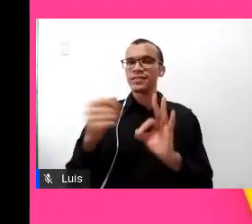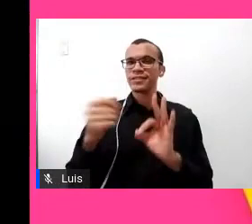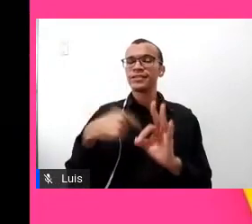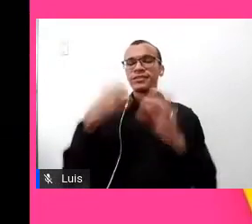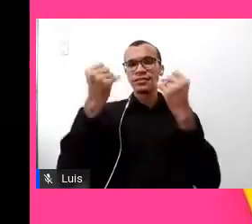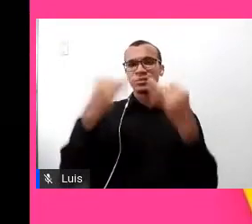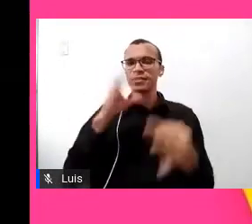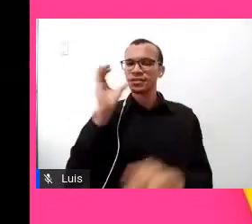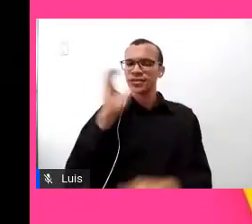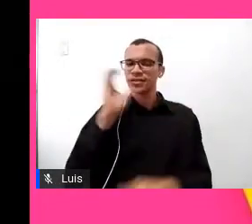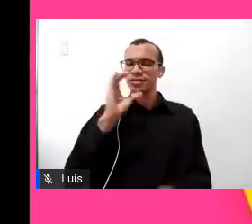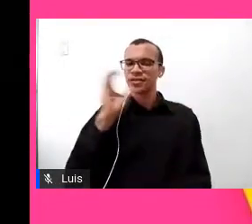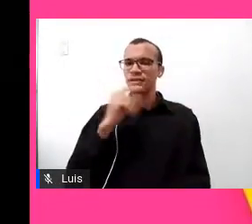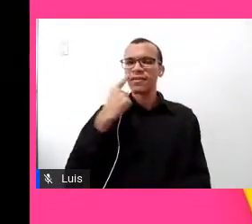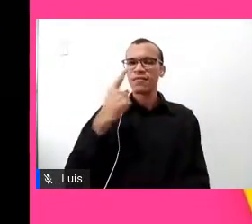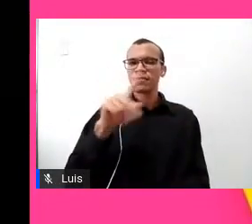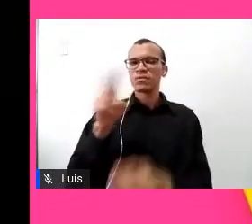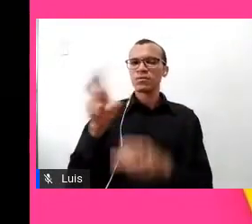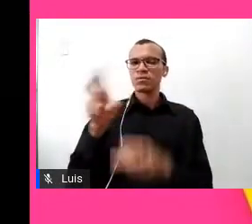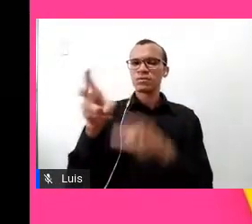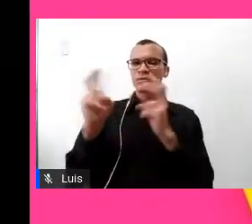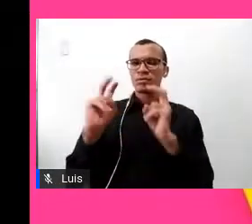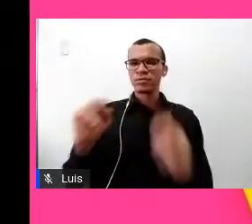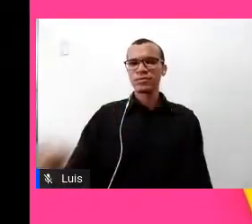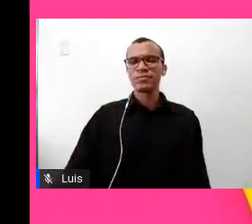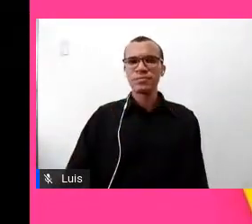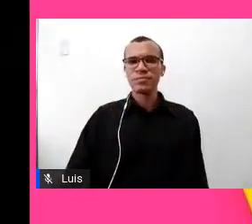vamos ver se vocês vão conseguir perceber, ó.